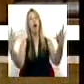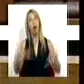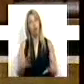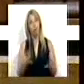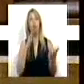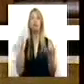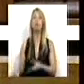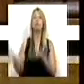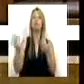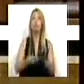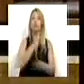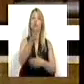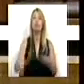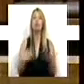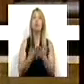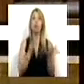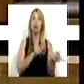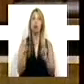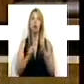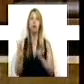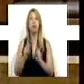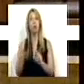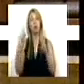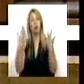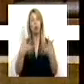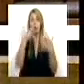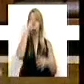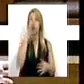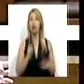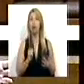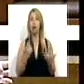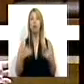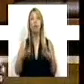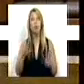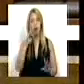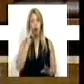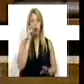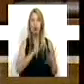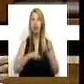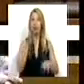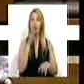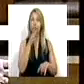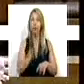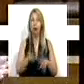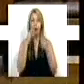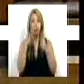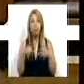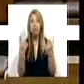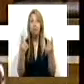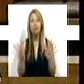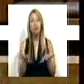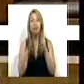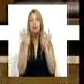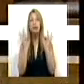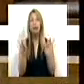devidamente propostas de alteração ao Orçamento de Estado, mas, senhoras e senhores deputados, revelou-se